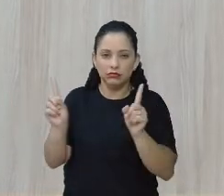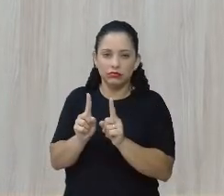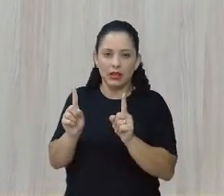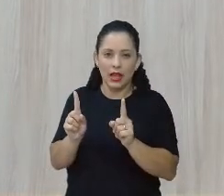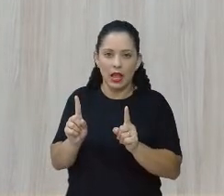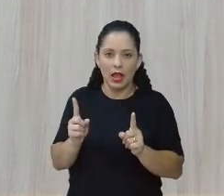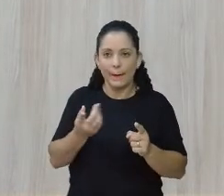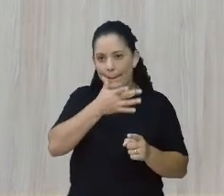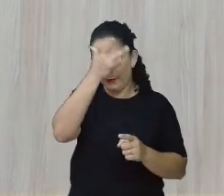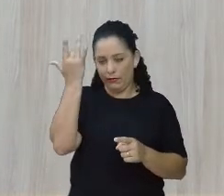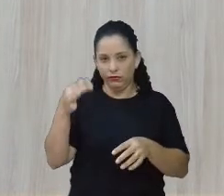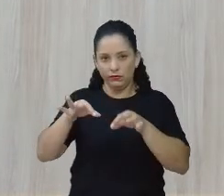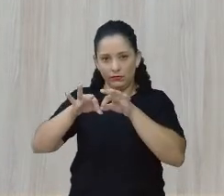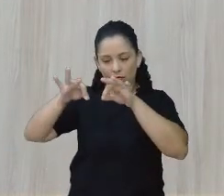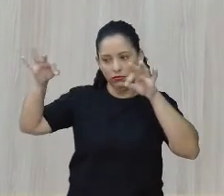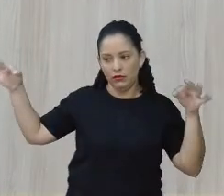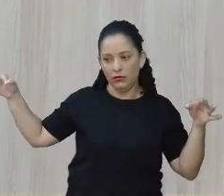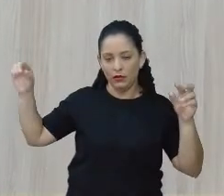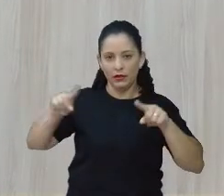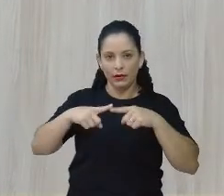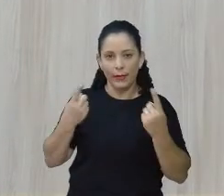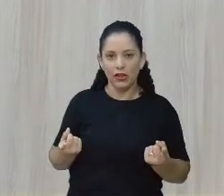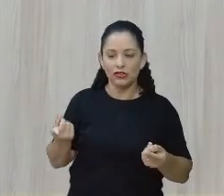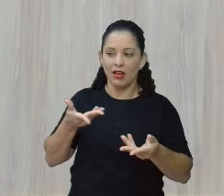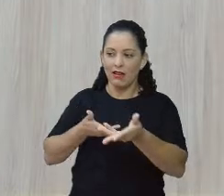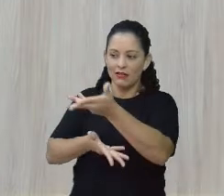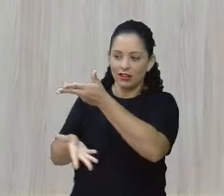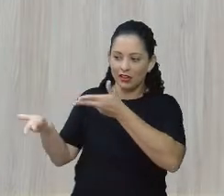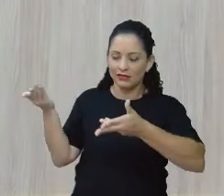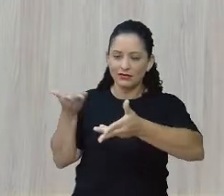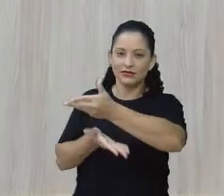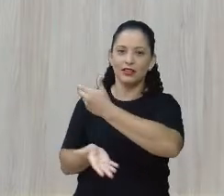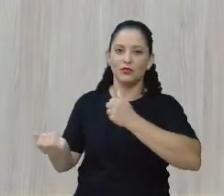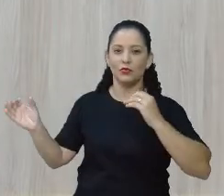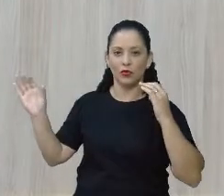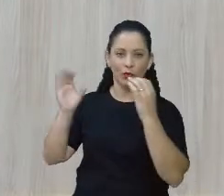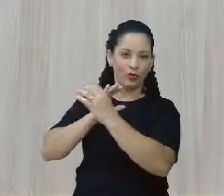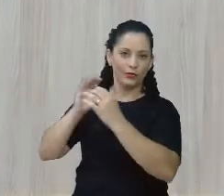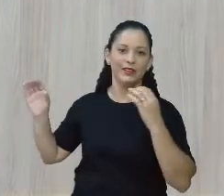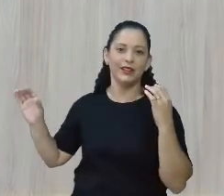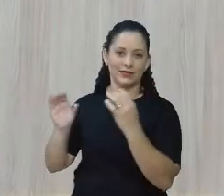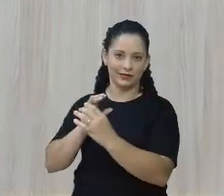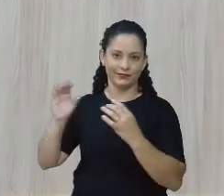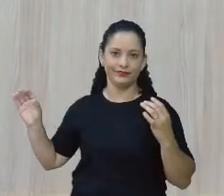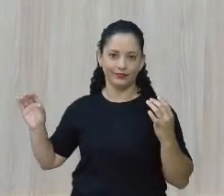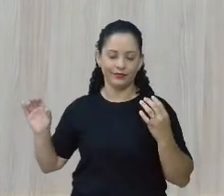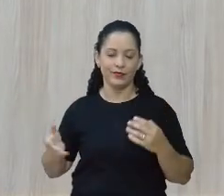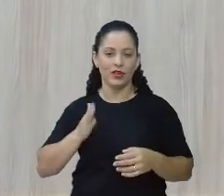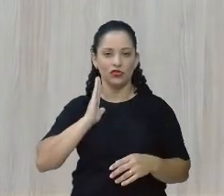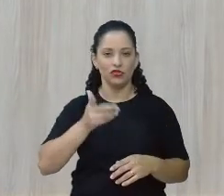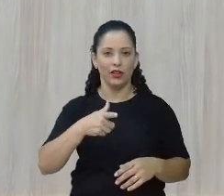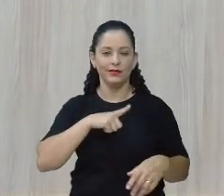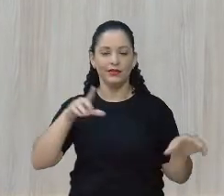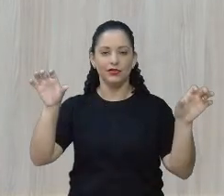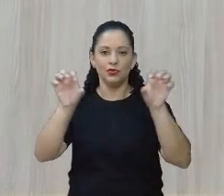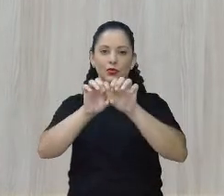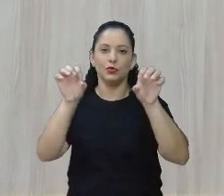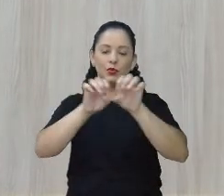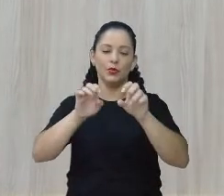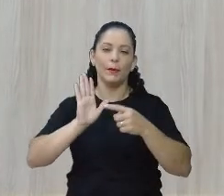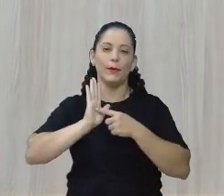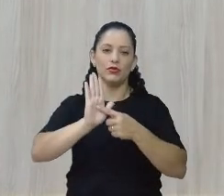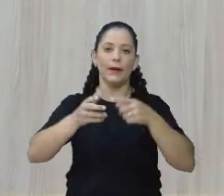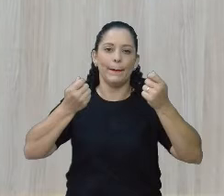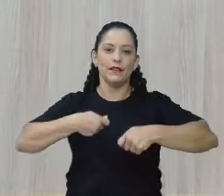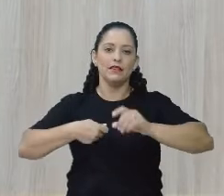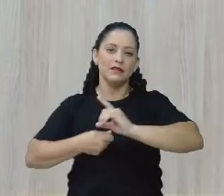estão fisicamente distantes, né? Ele, com essa estrutura que a gente já tinha conversado, de precisar